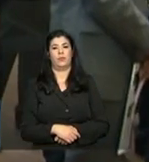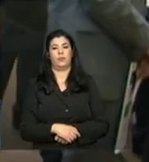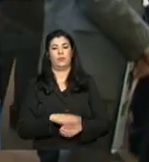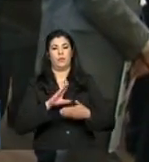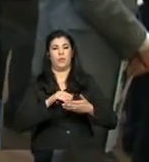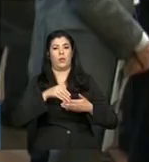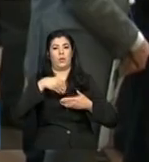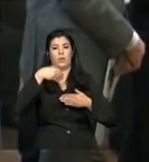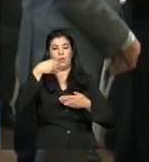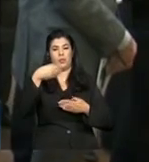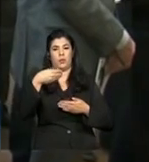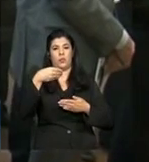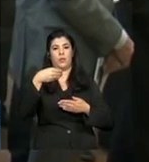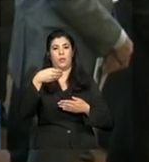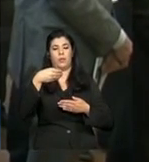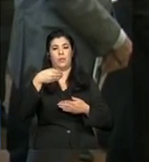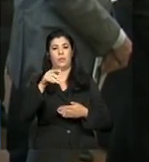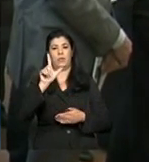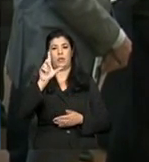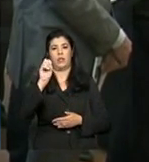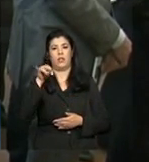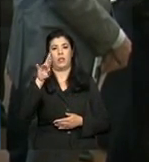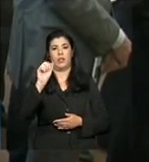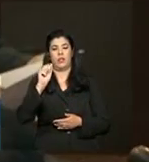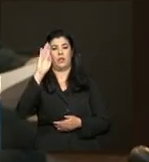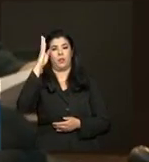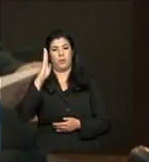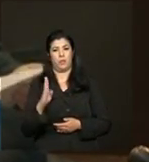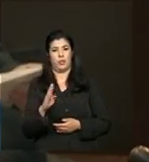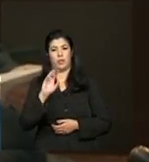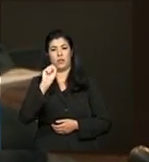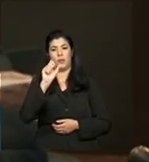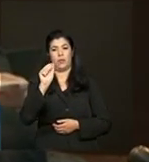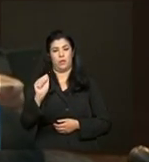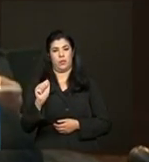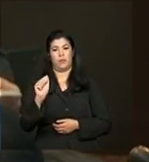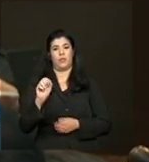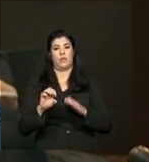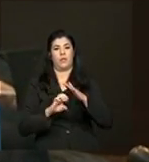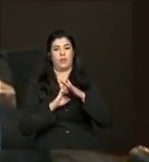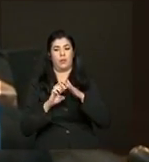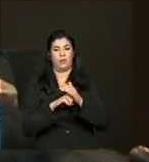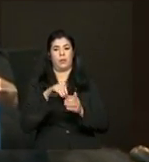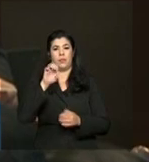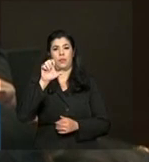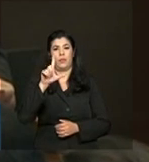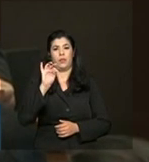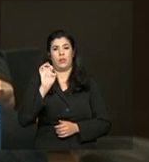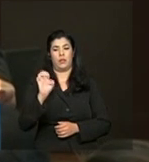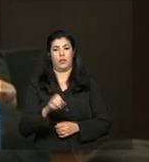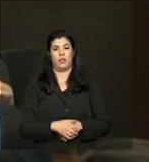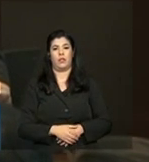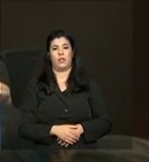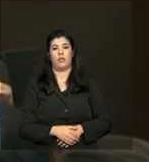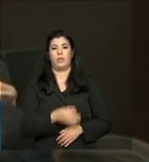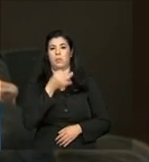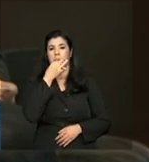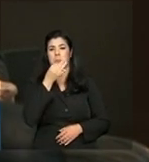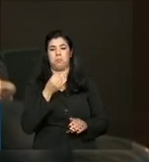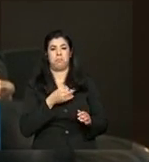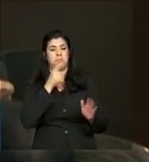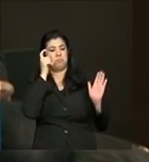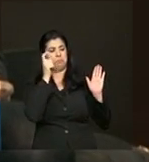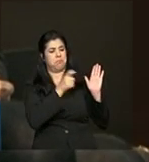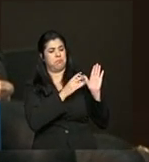Envelope entregue pela Lintrando Brasil Participações S.A., representado pela corretora Elite, declara que não possui interesse